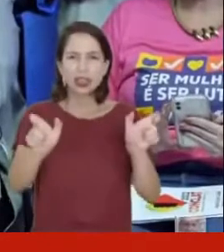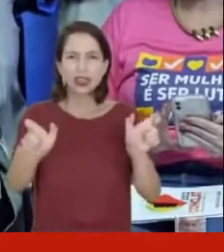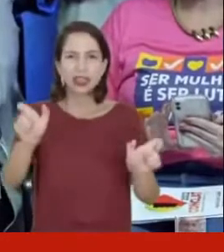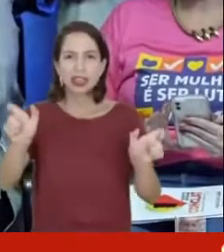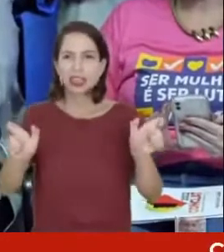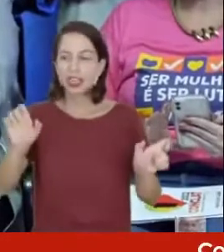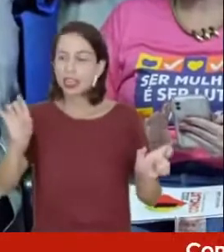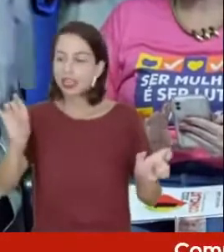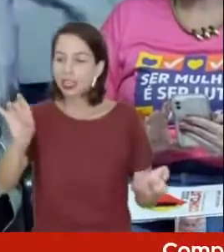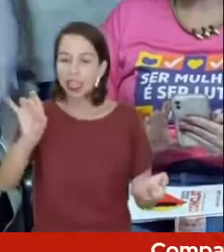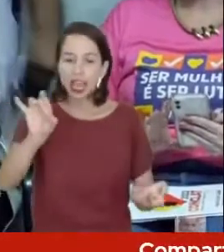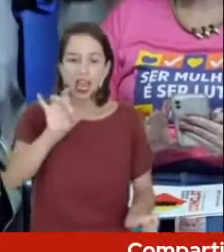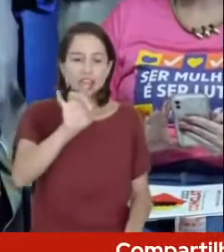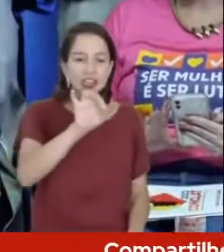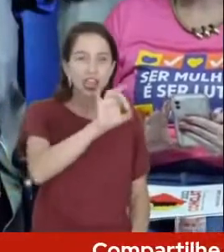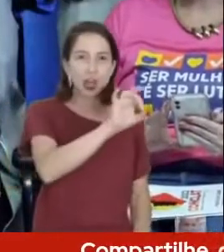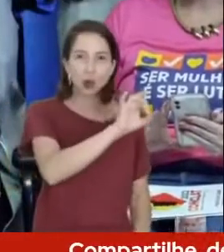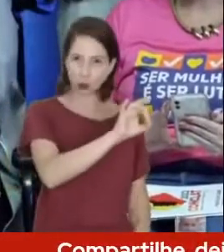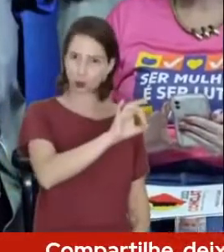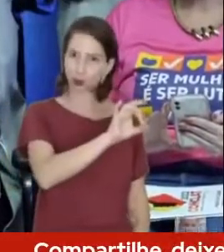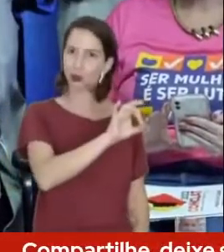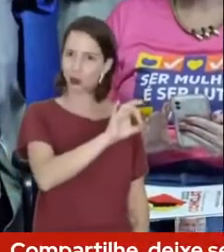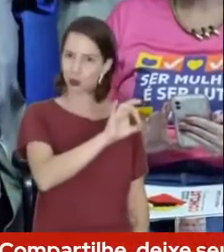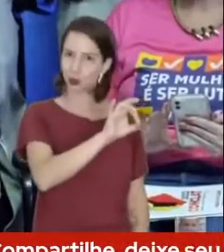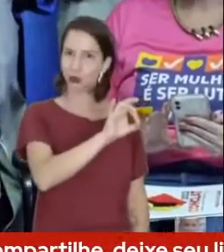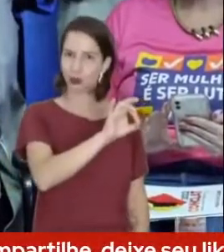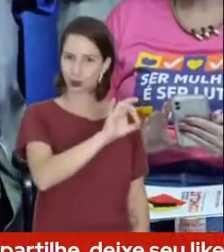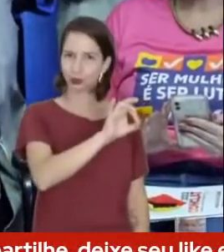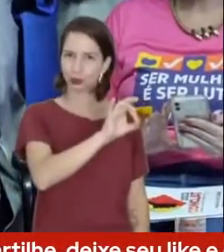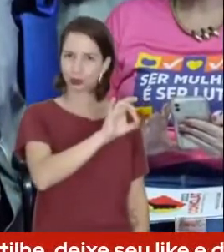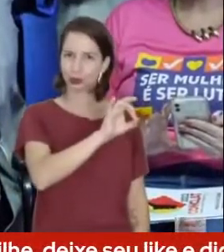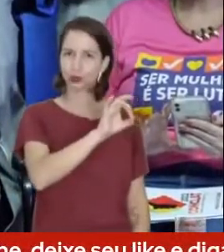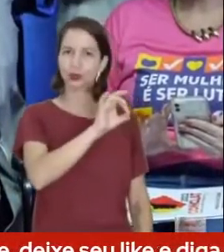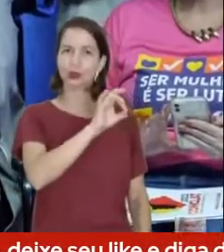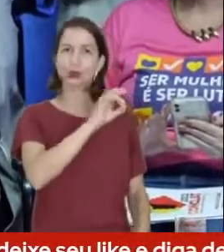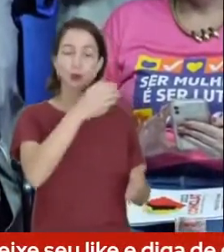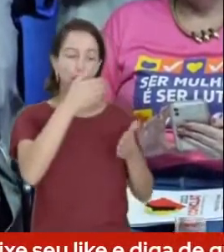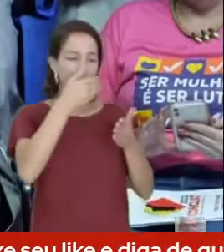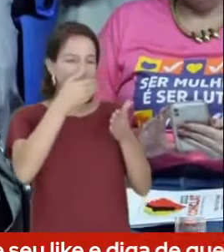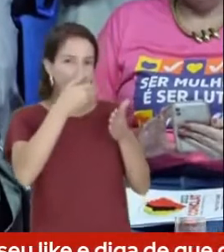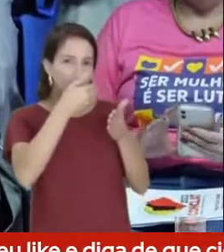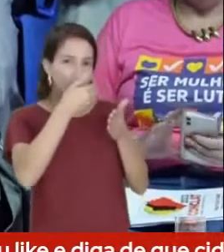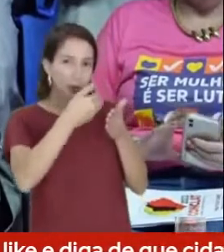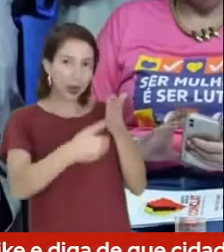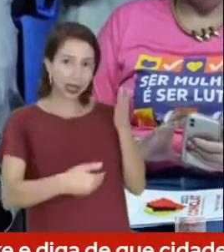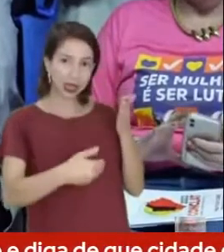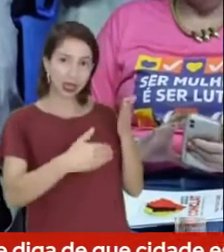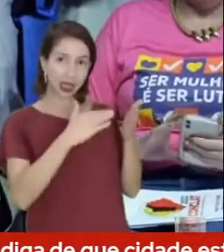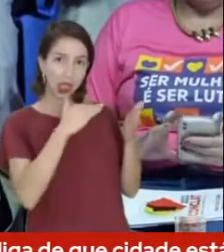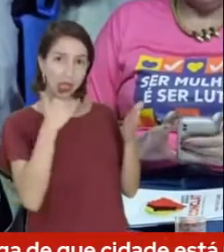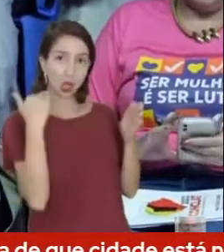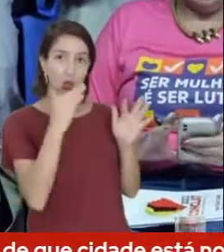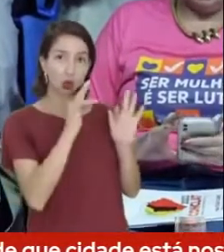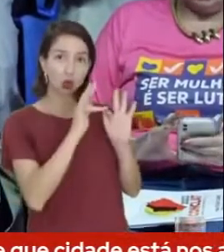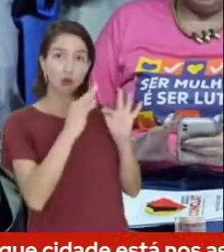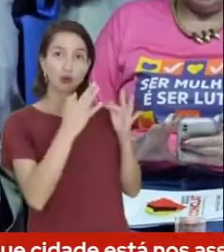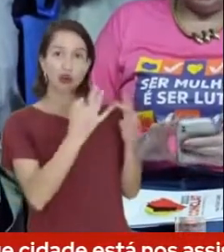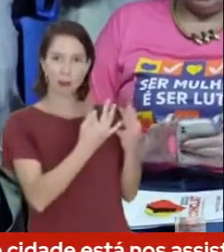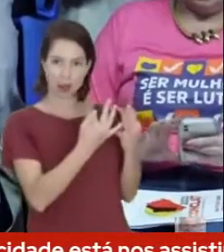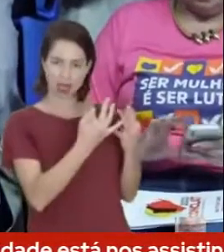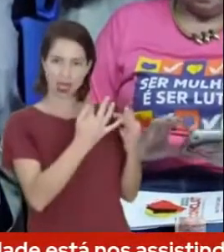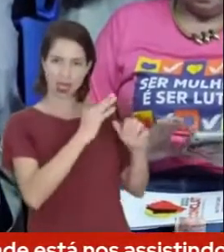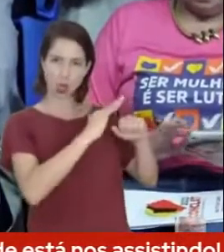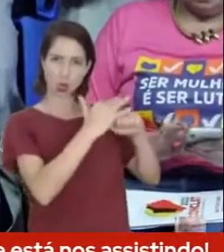tivesse perdido um ou mais parentes para o Covid-19, o silêncio